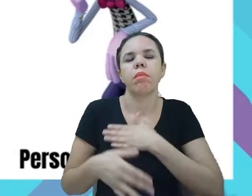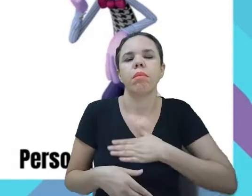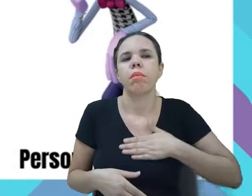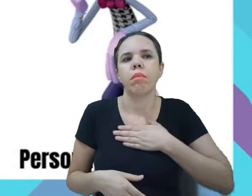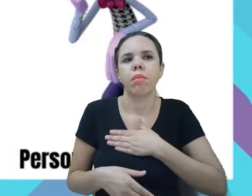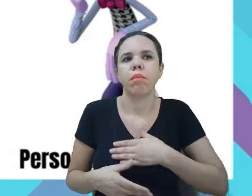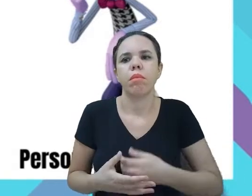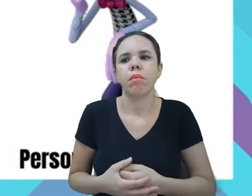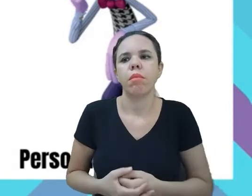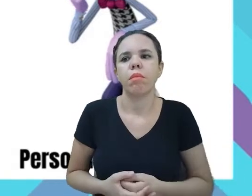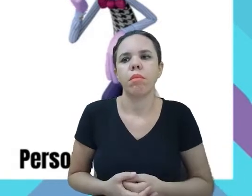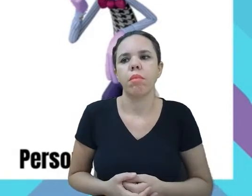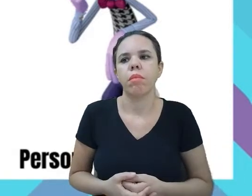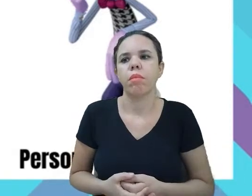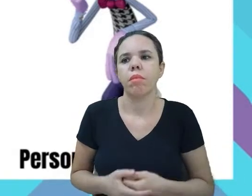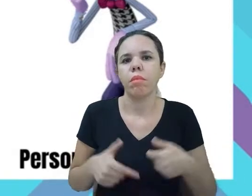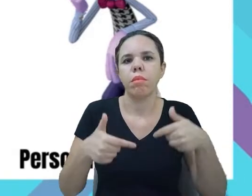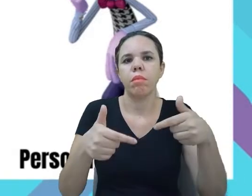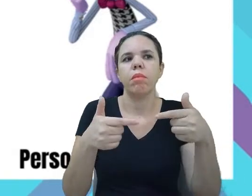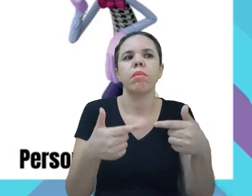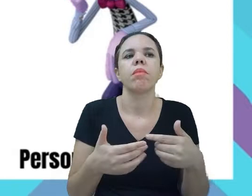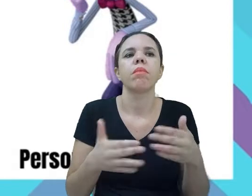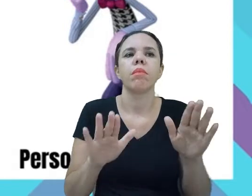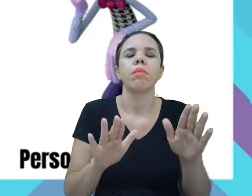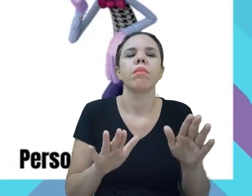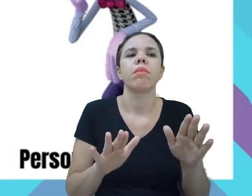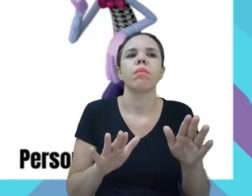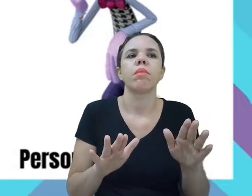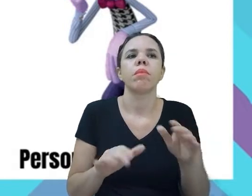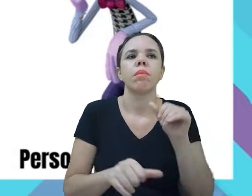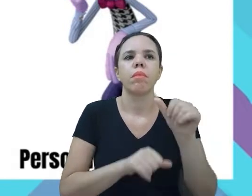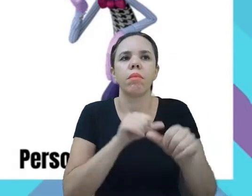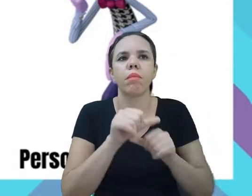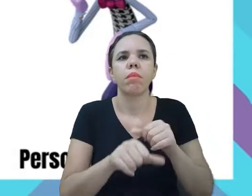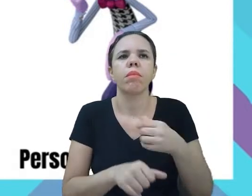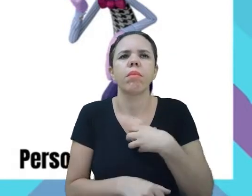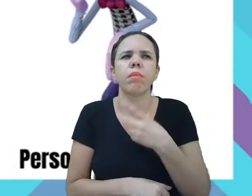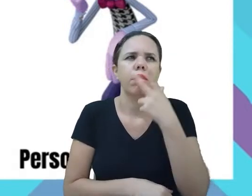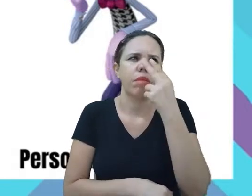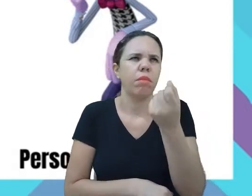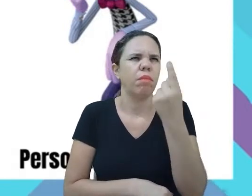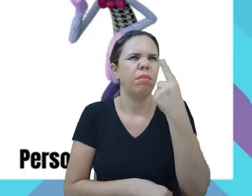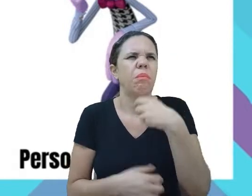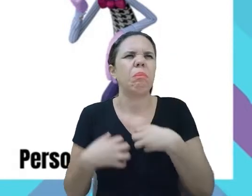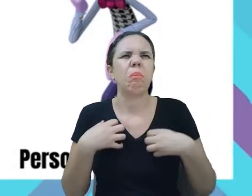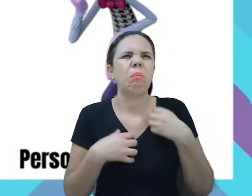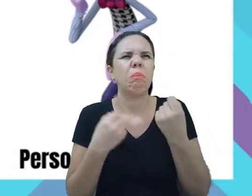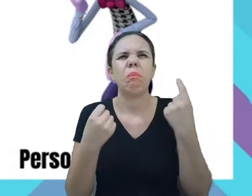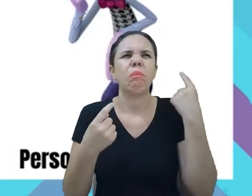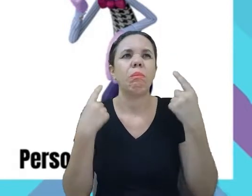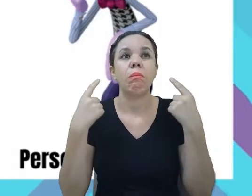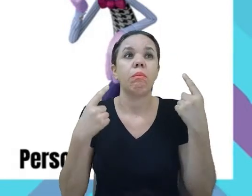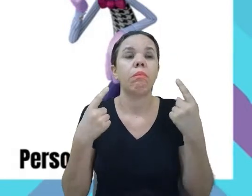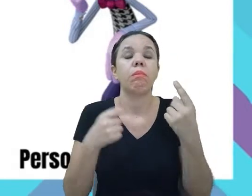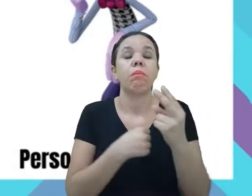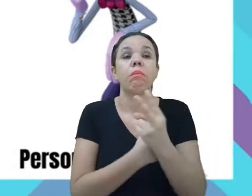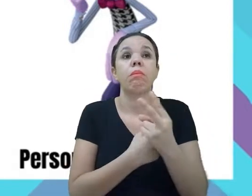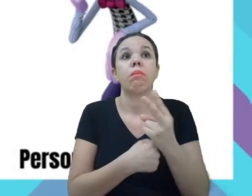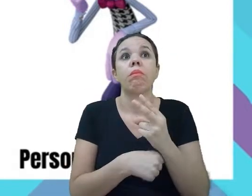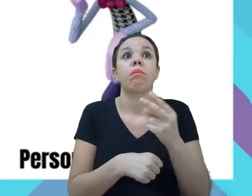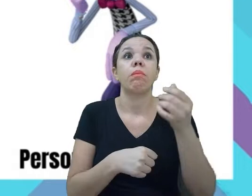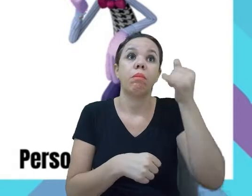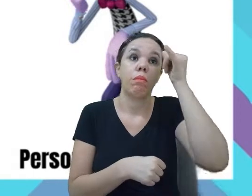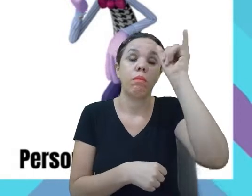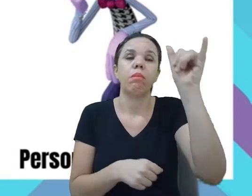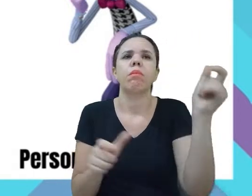conduzir ao prazer e à satisfação. O ato de abrir-se ao mundo evoca uma vaga sensação de terror, e o esquizoide se